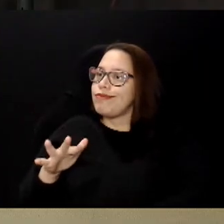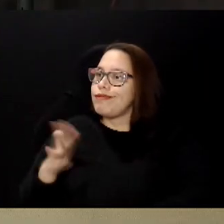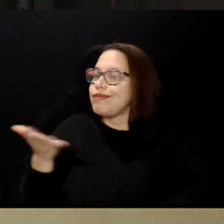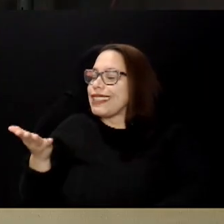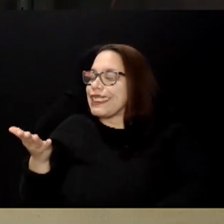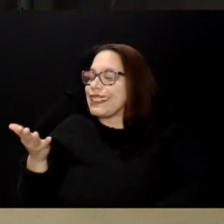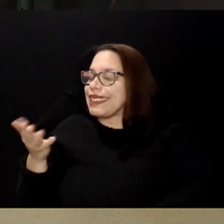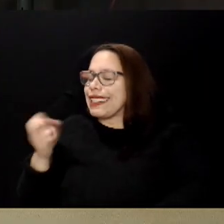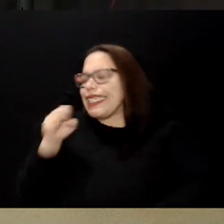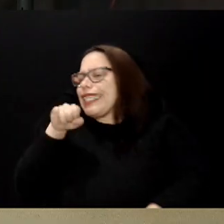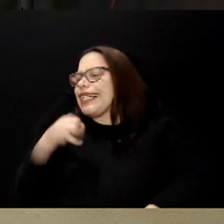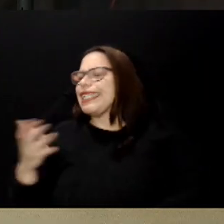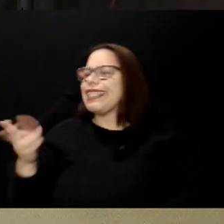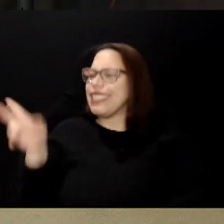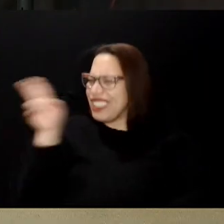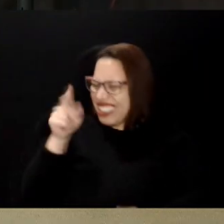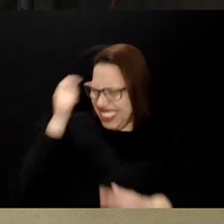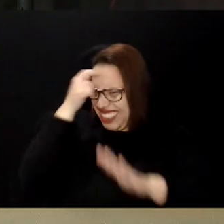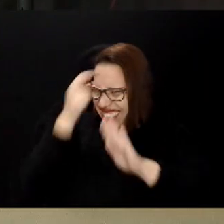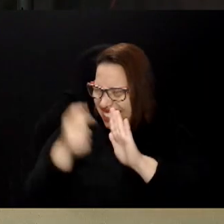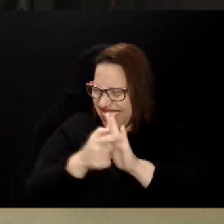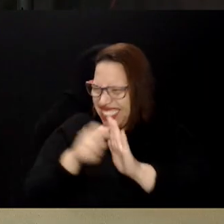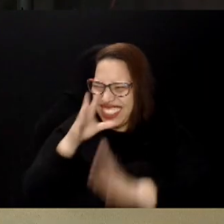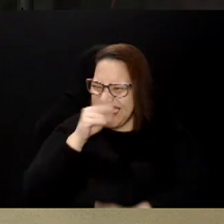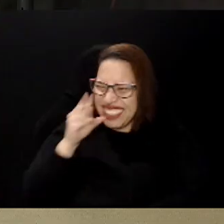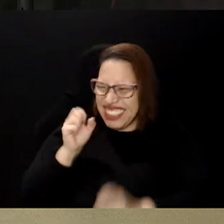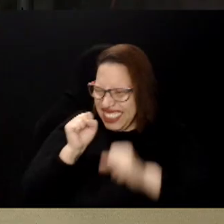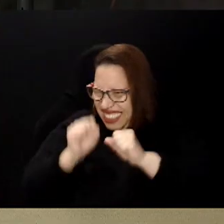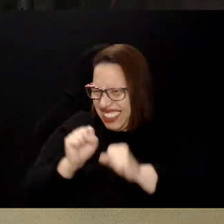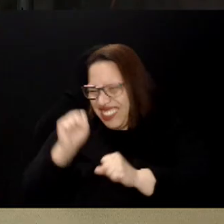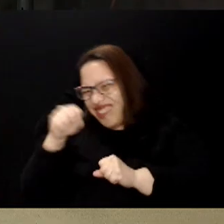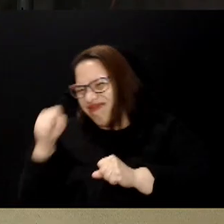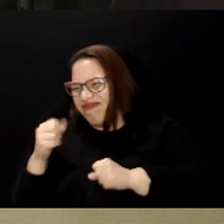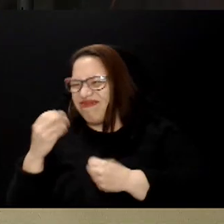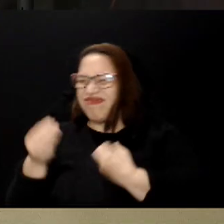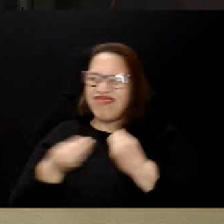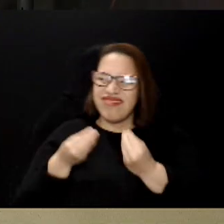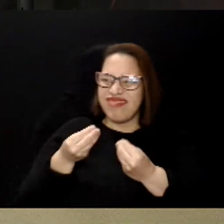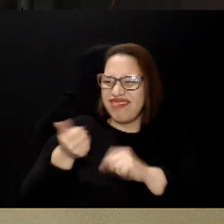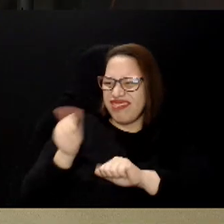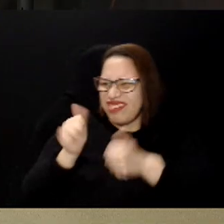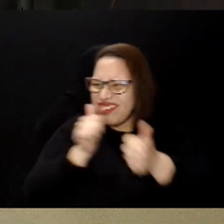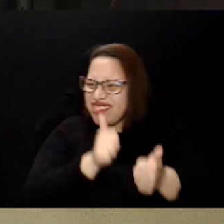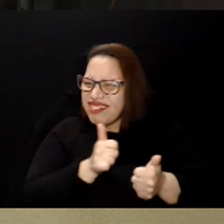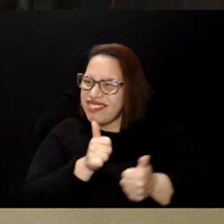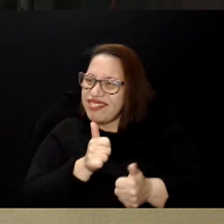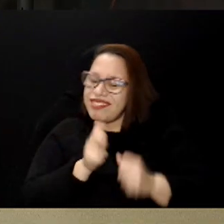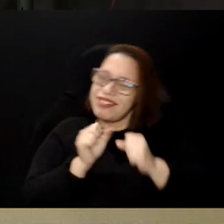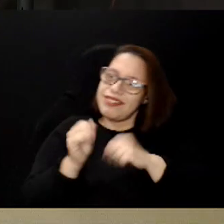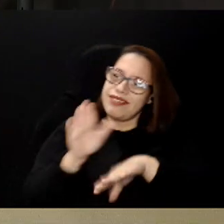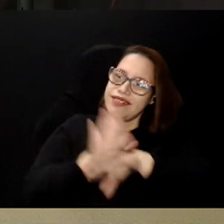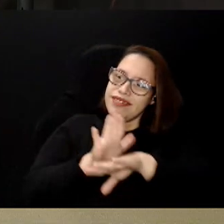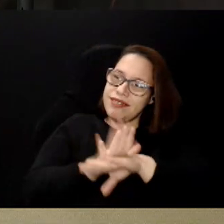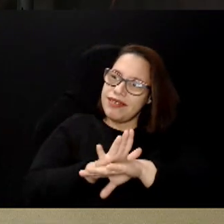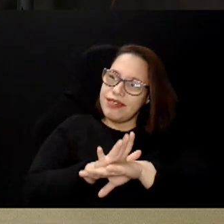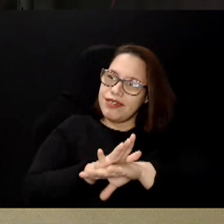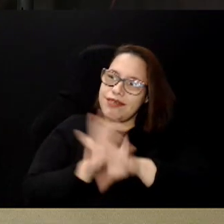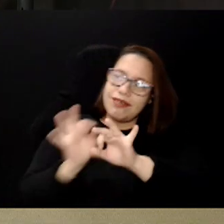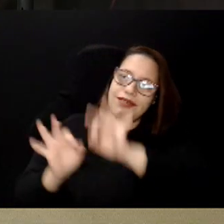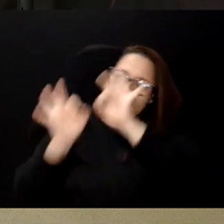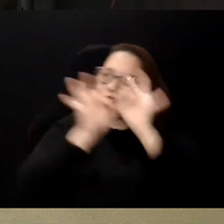usar IA? Adolescentes, pode ser que sim. Qual que é a sua avaliação e o que você pode dizer aí para nossa telespectadora, Juliana, Léo?